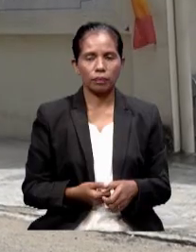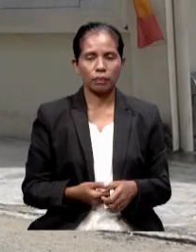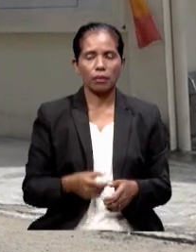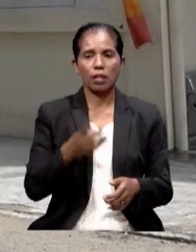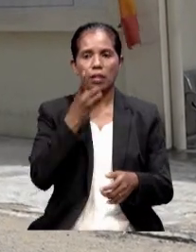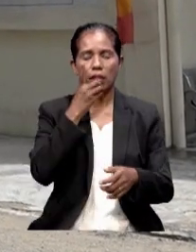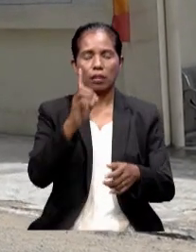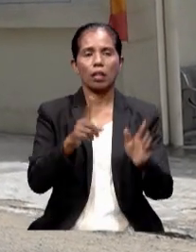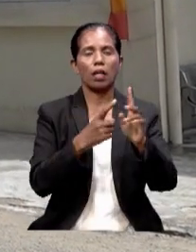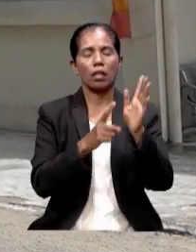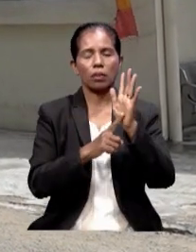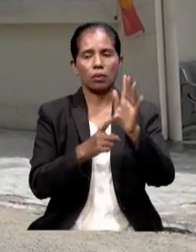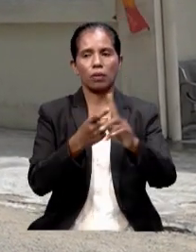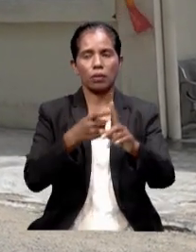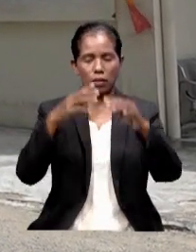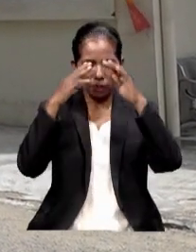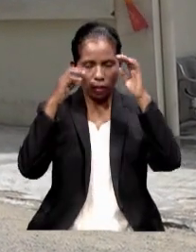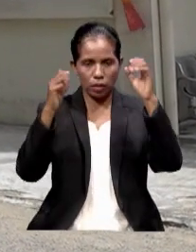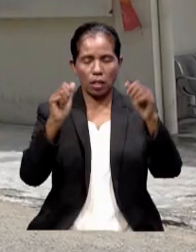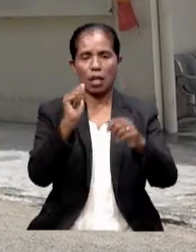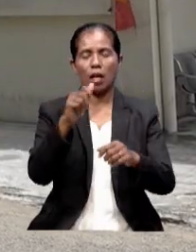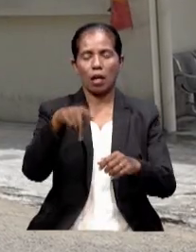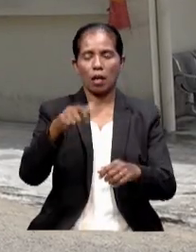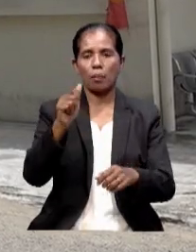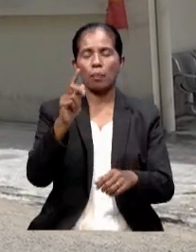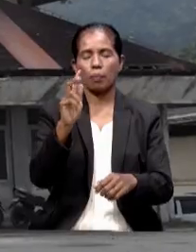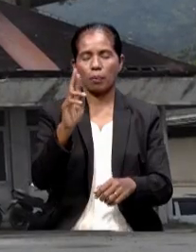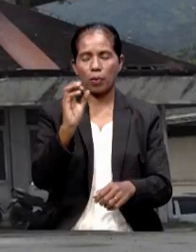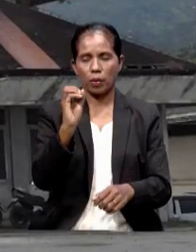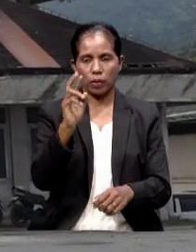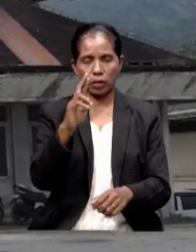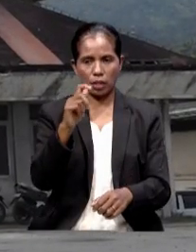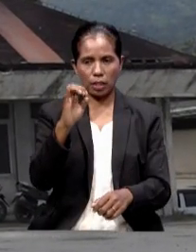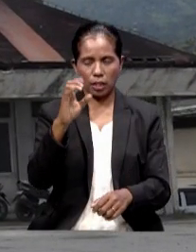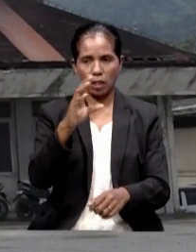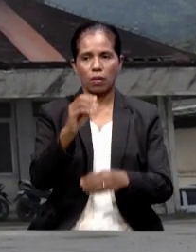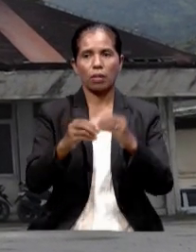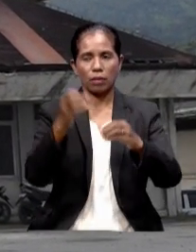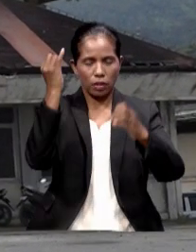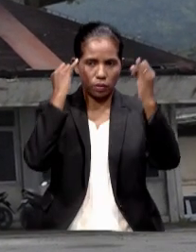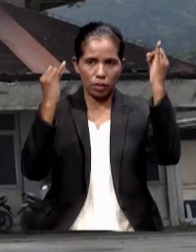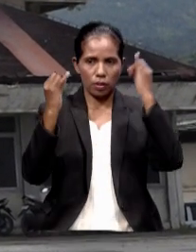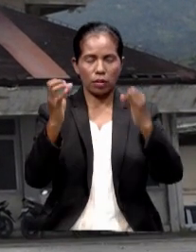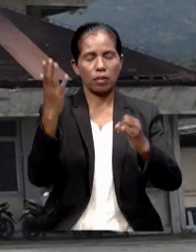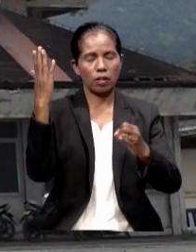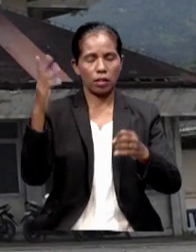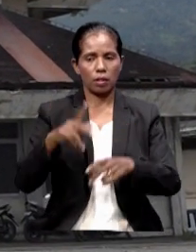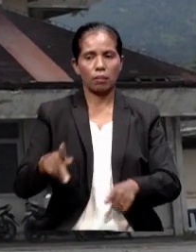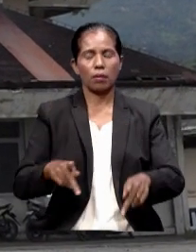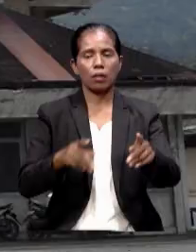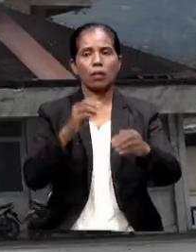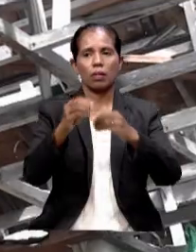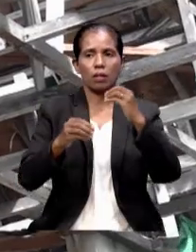Declaração nem hatou Rússia presidente interino a Portil, Tito da Costa Moreira, relaciona com informação na Espanha e República,